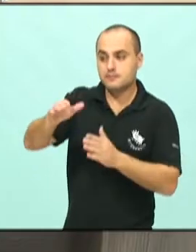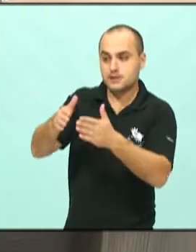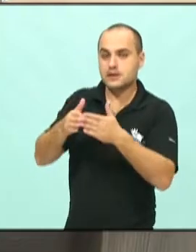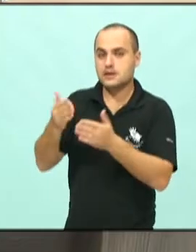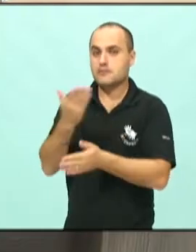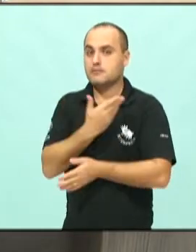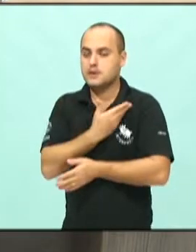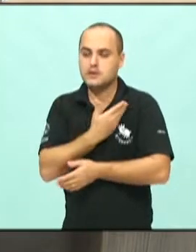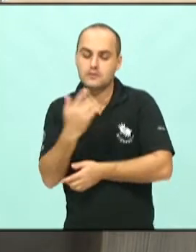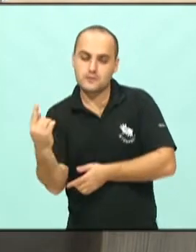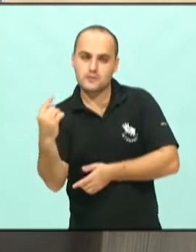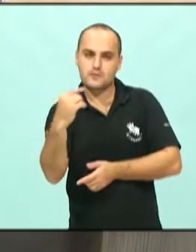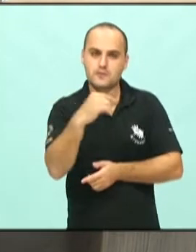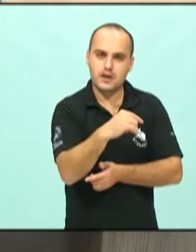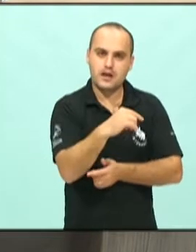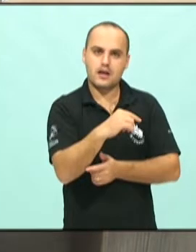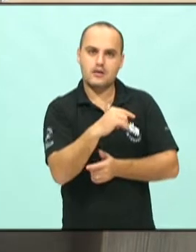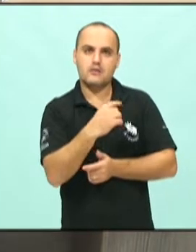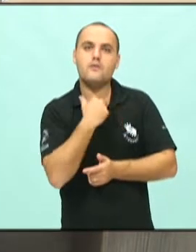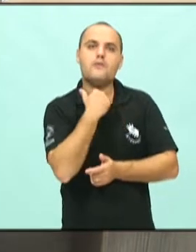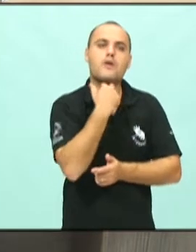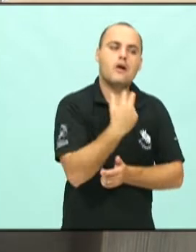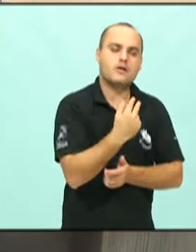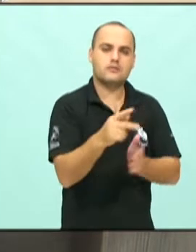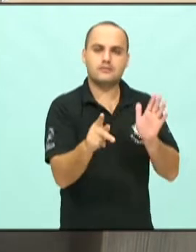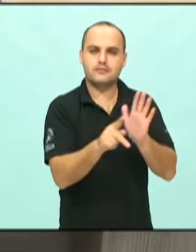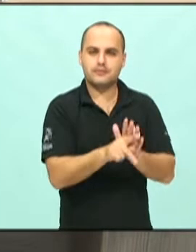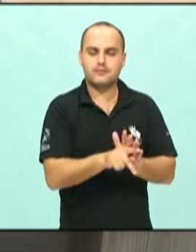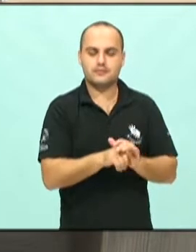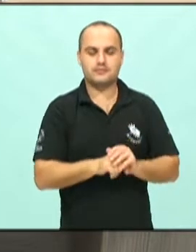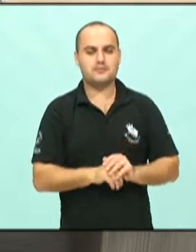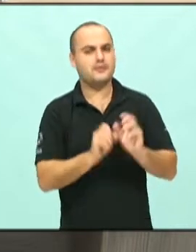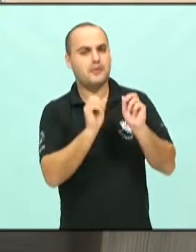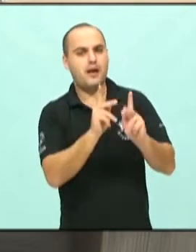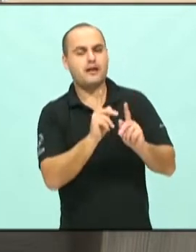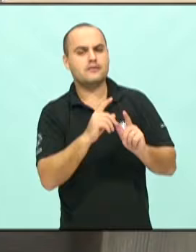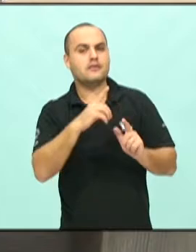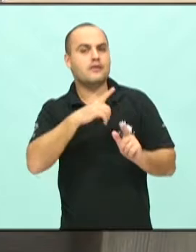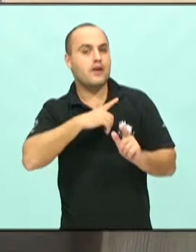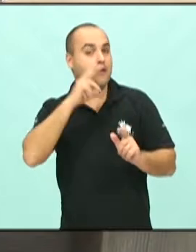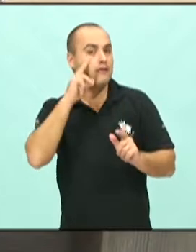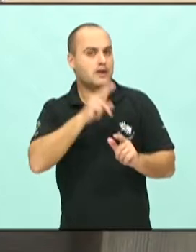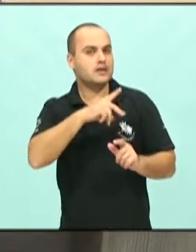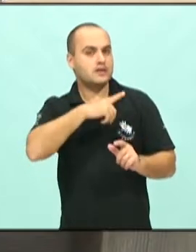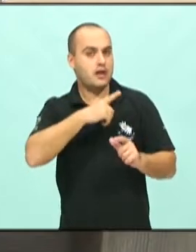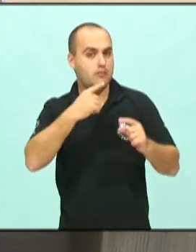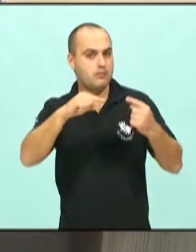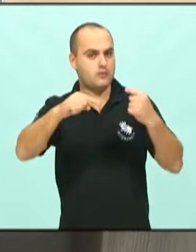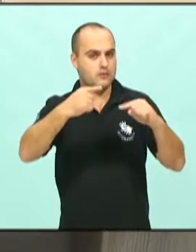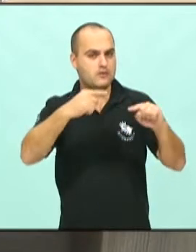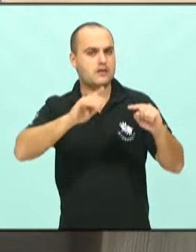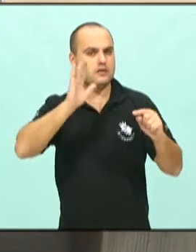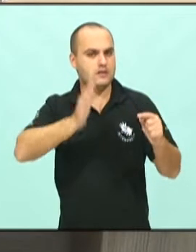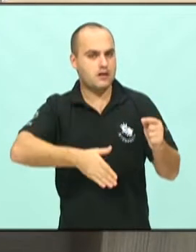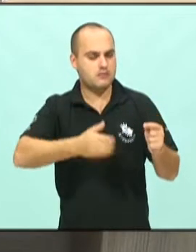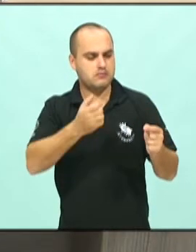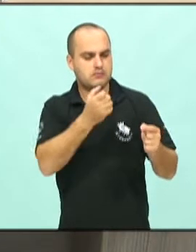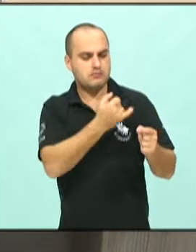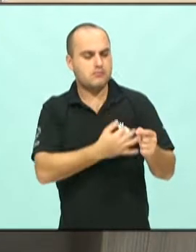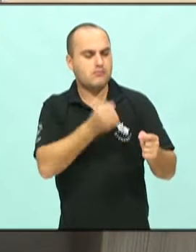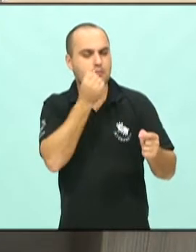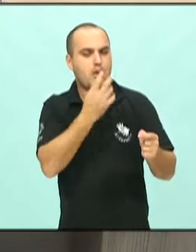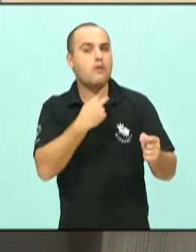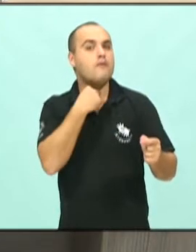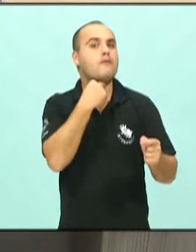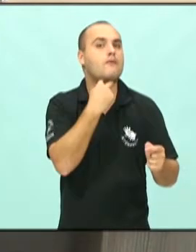E quando eu vi que eu já tinha um número suficiente de músicas para fazer um álbum, resolvi, não, então agora é hora de fazer um disco